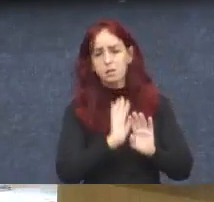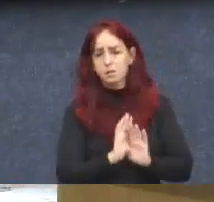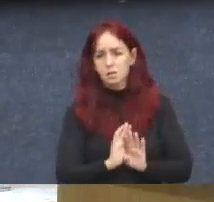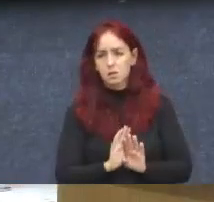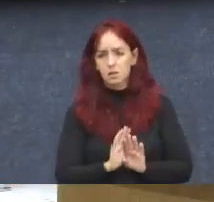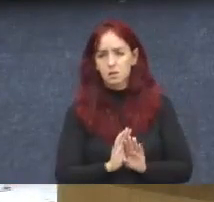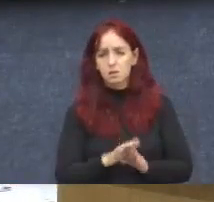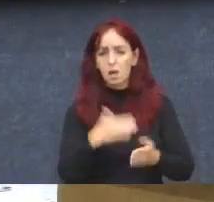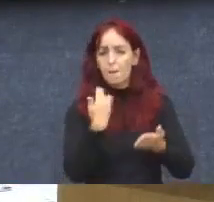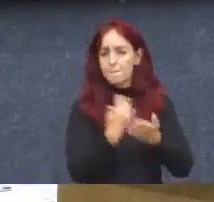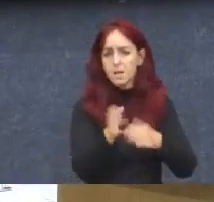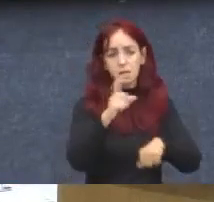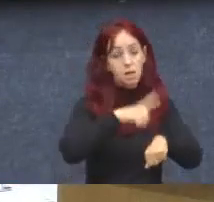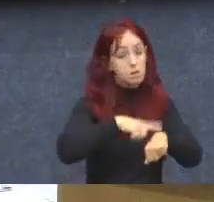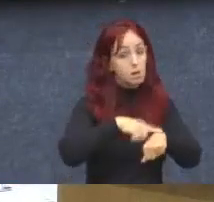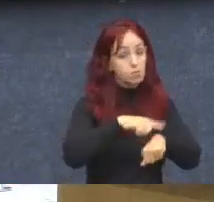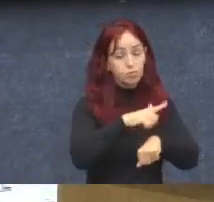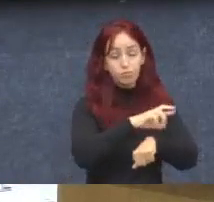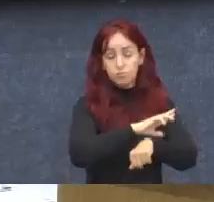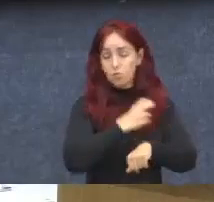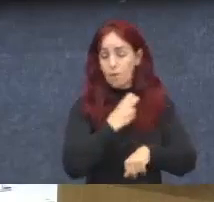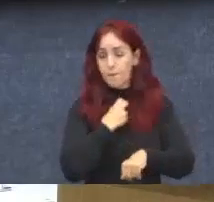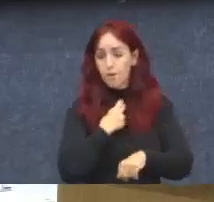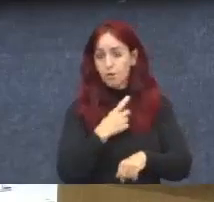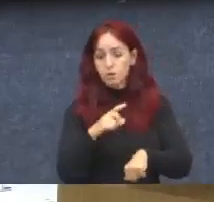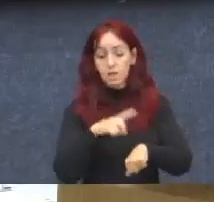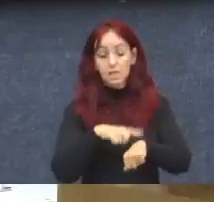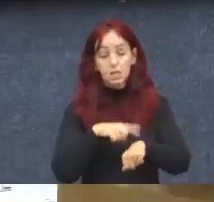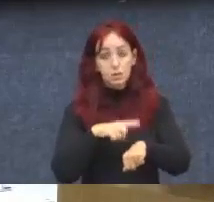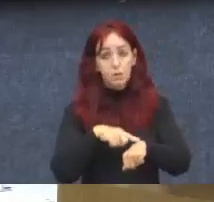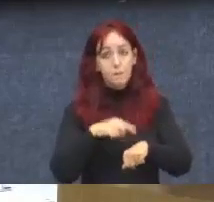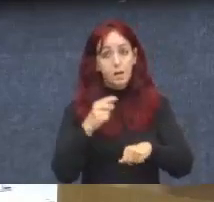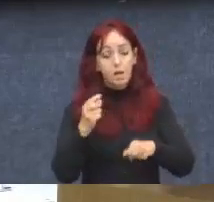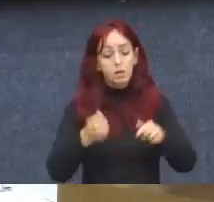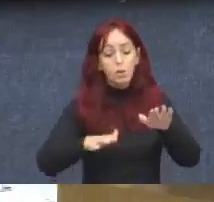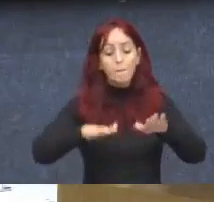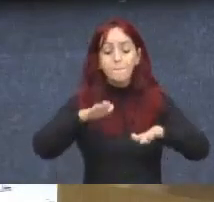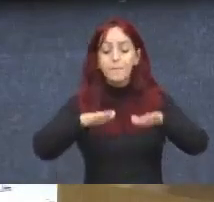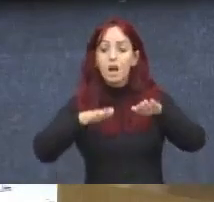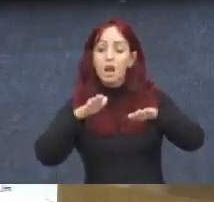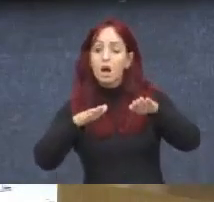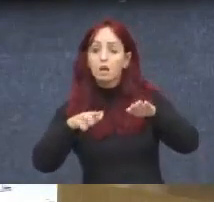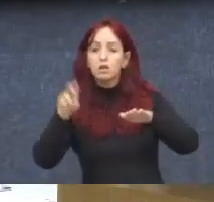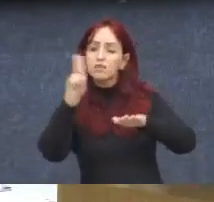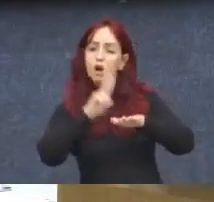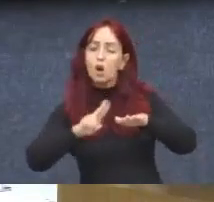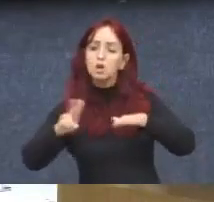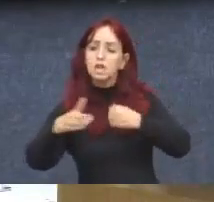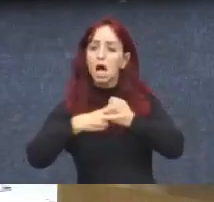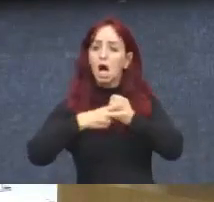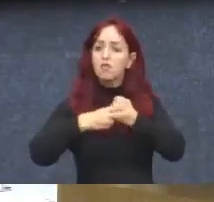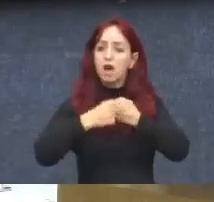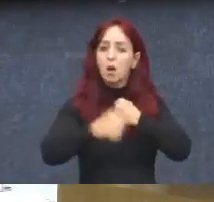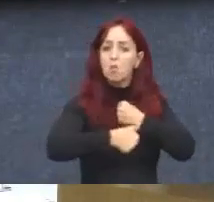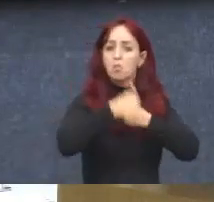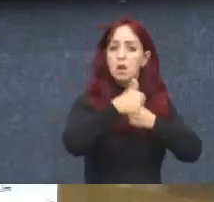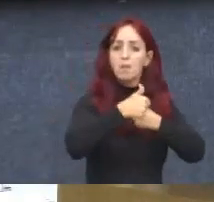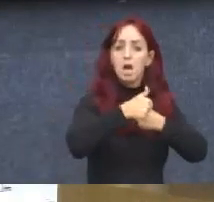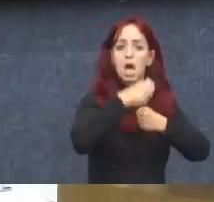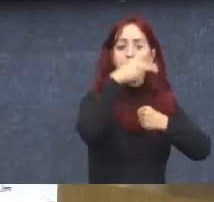perder tempo. E, neste momento de balanço, não cabe utilizar o verbo em primeira pessoa do